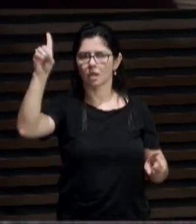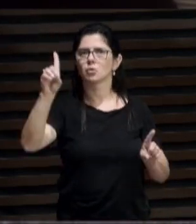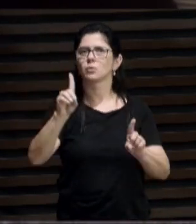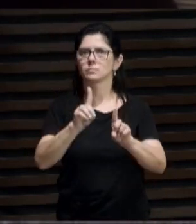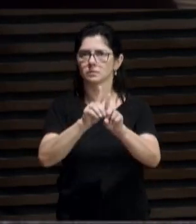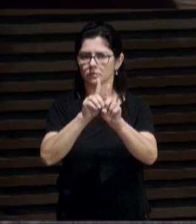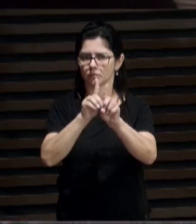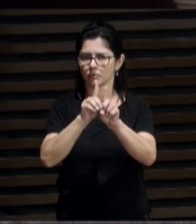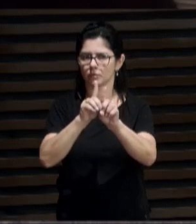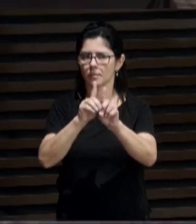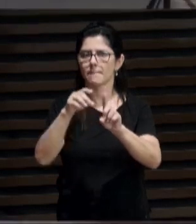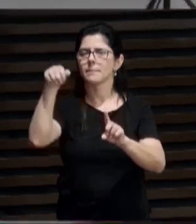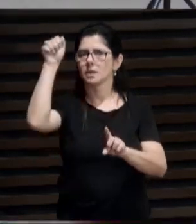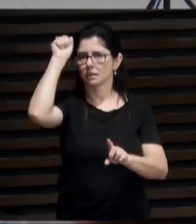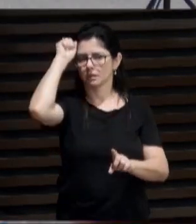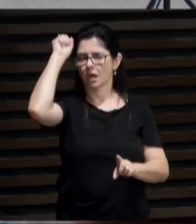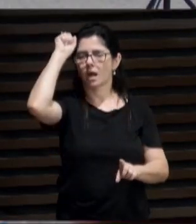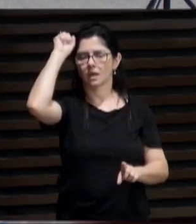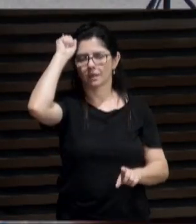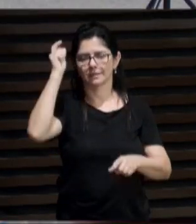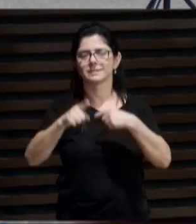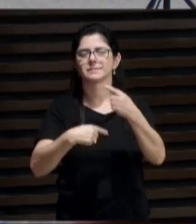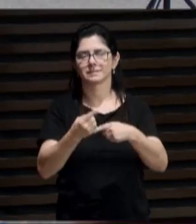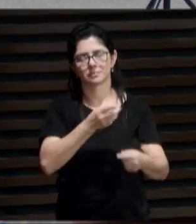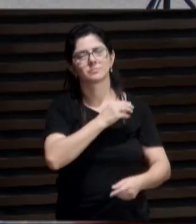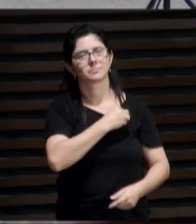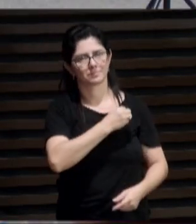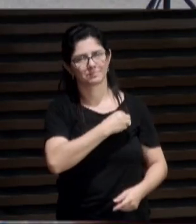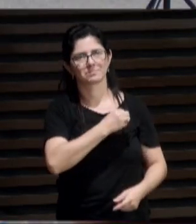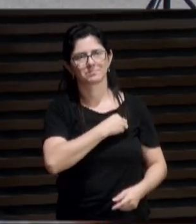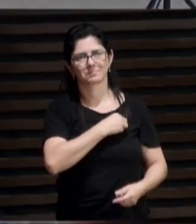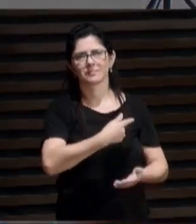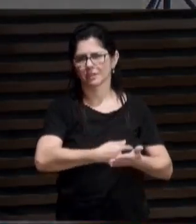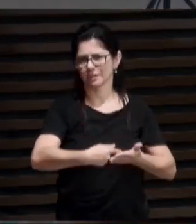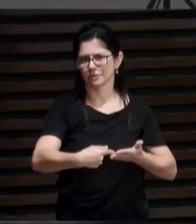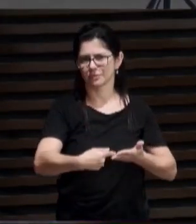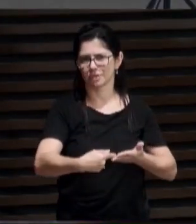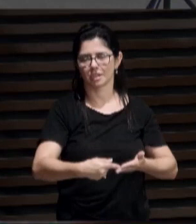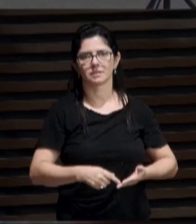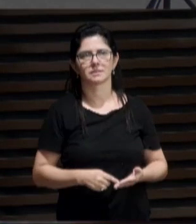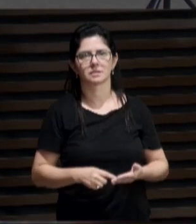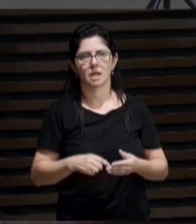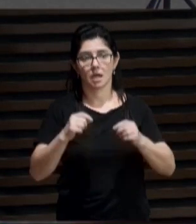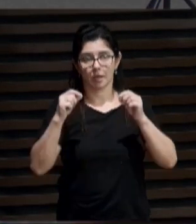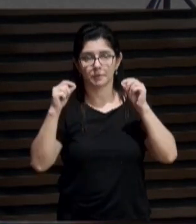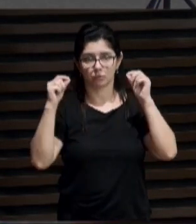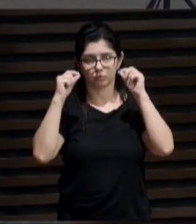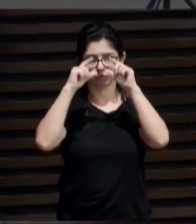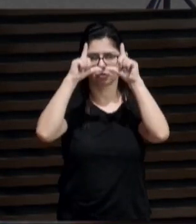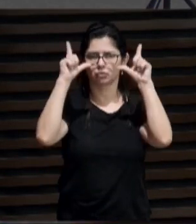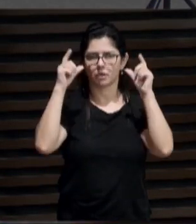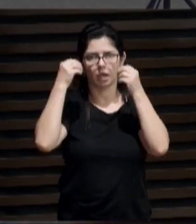seu pecado, o texto de Gênesis 3:7 diz que abriram-se então os olhos de ambos, Adão e Eva,